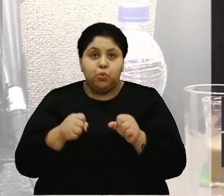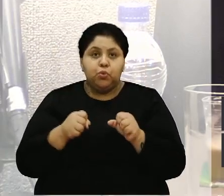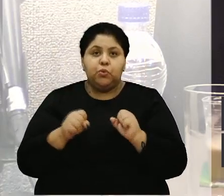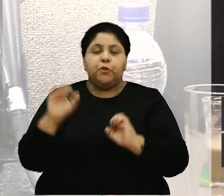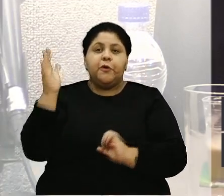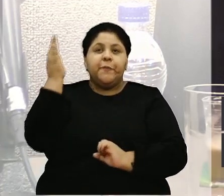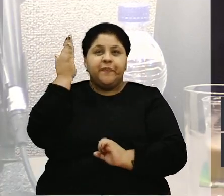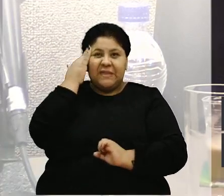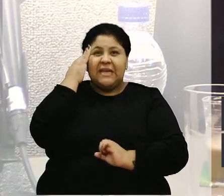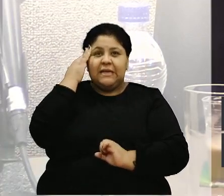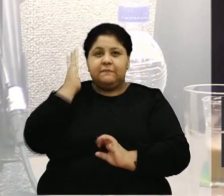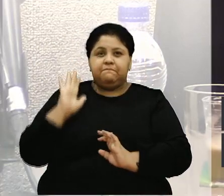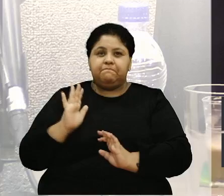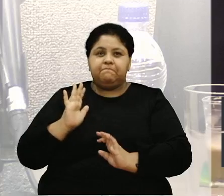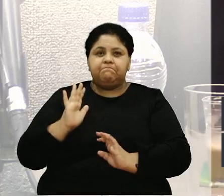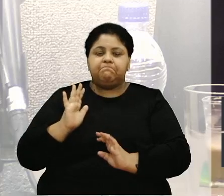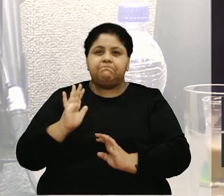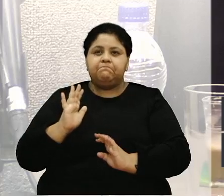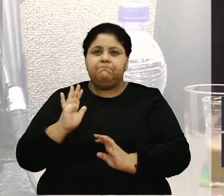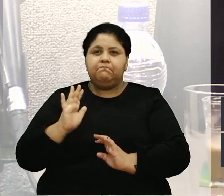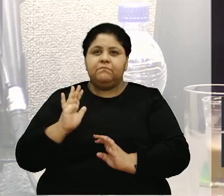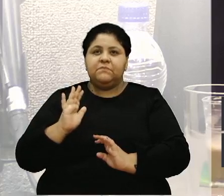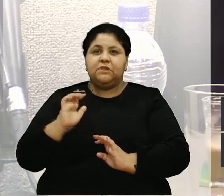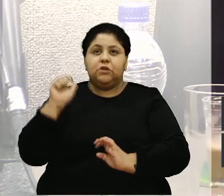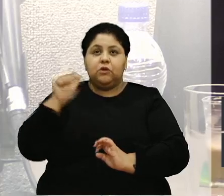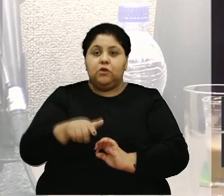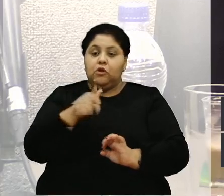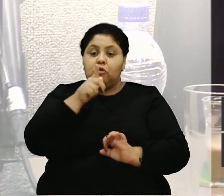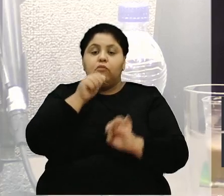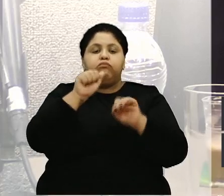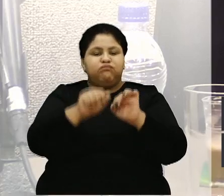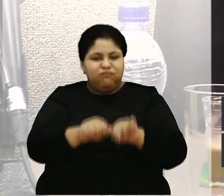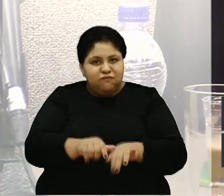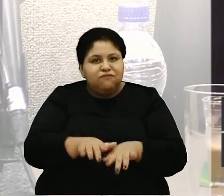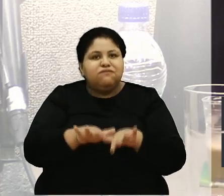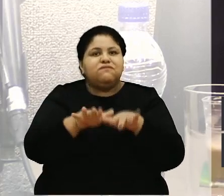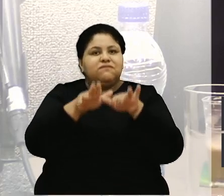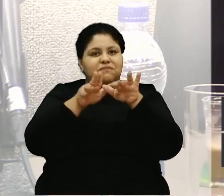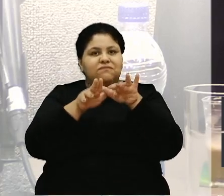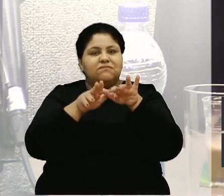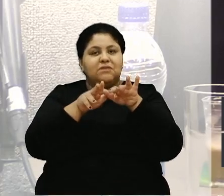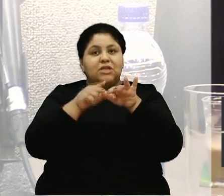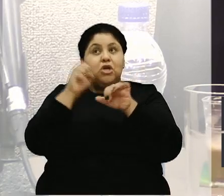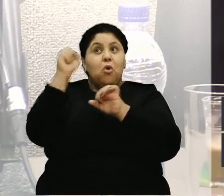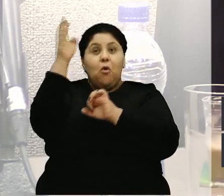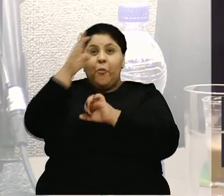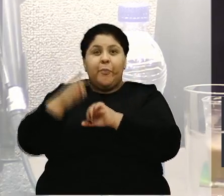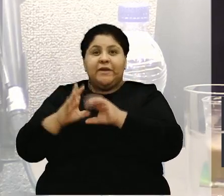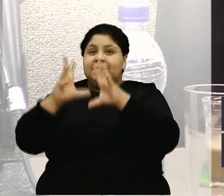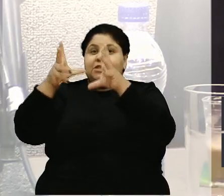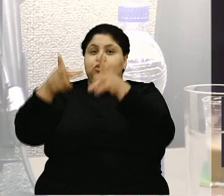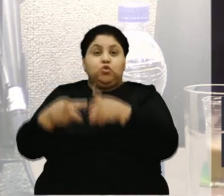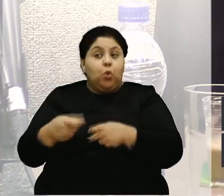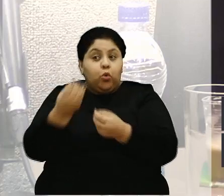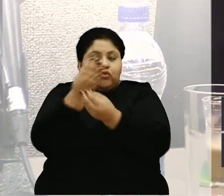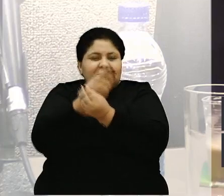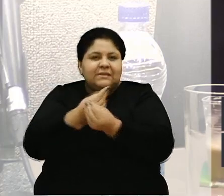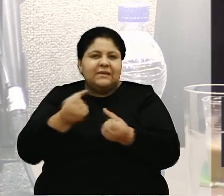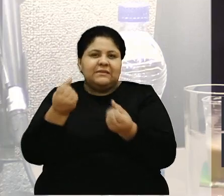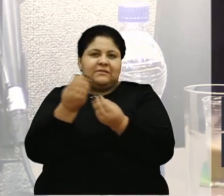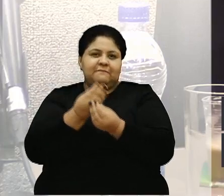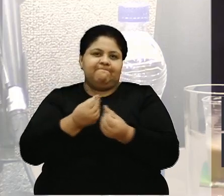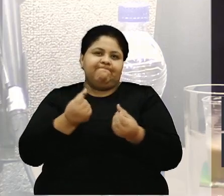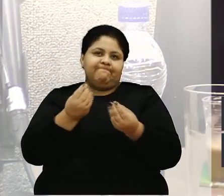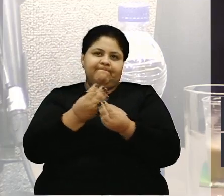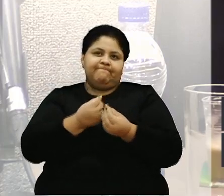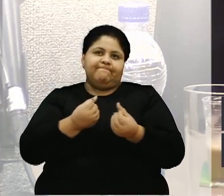Saber que estamos alagados ainda, o Brasil inteiro está sensibilizado e o